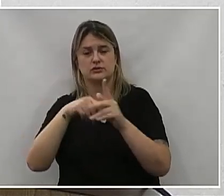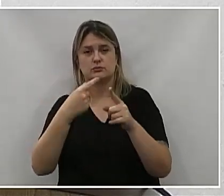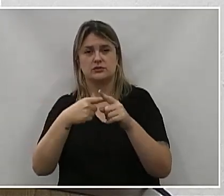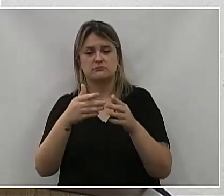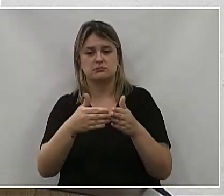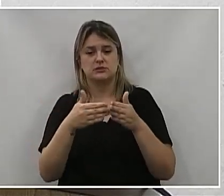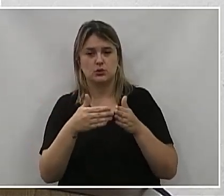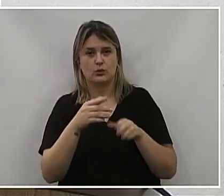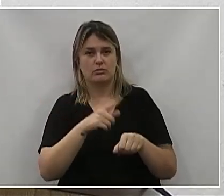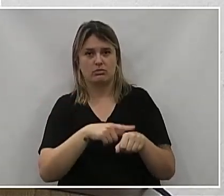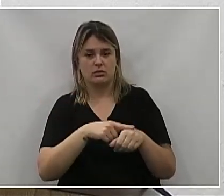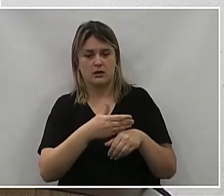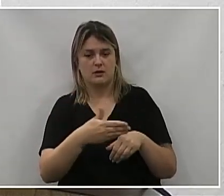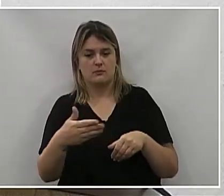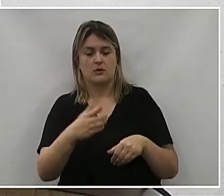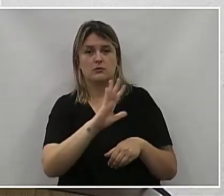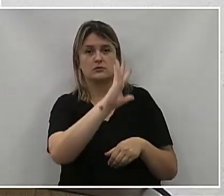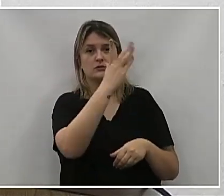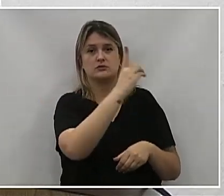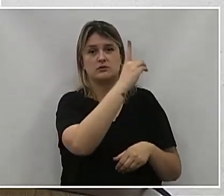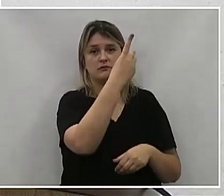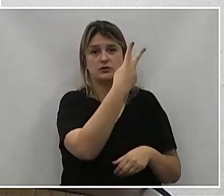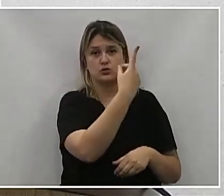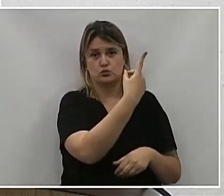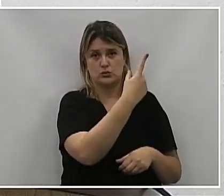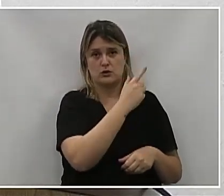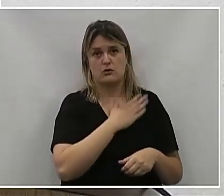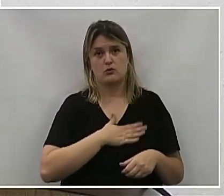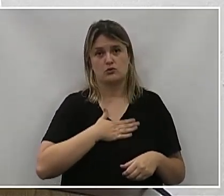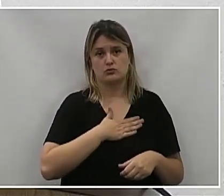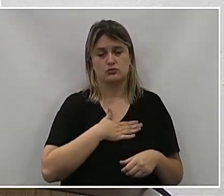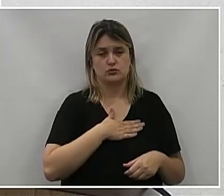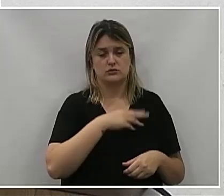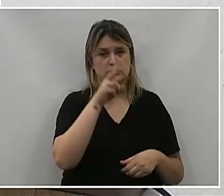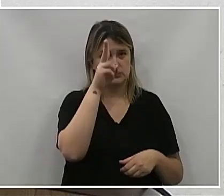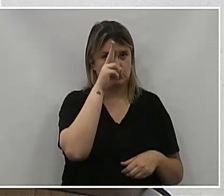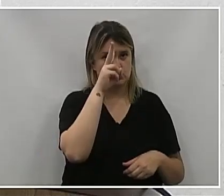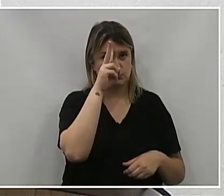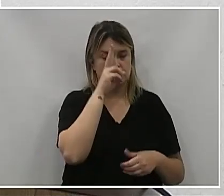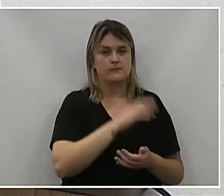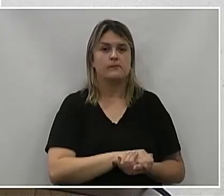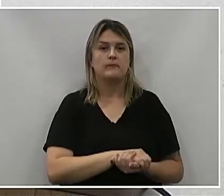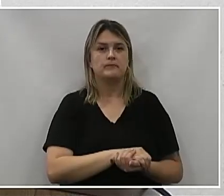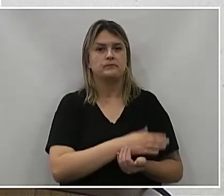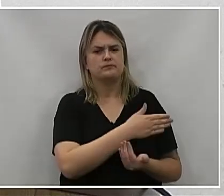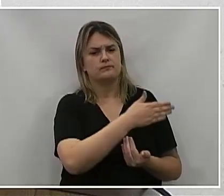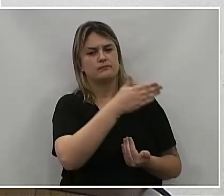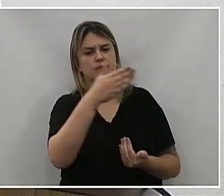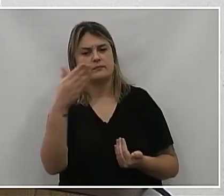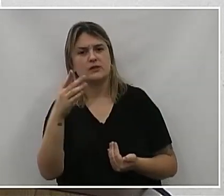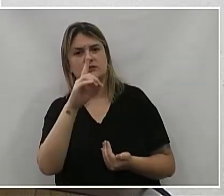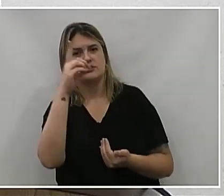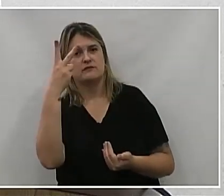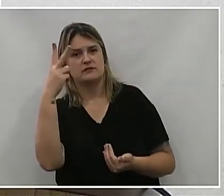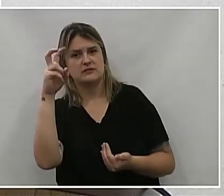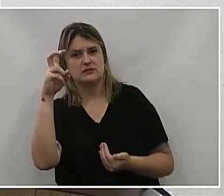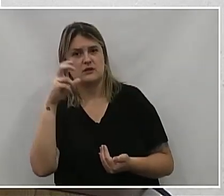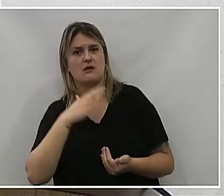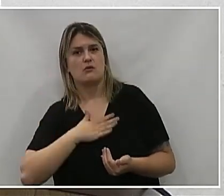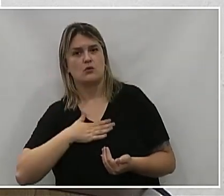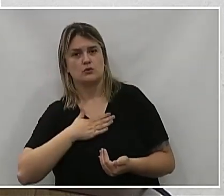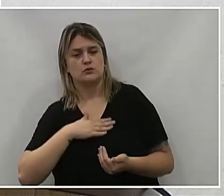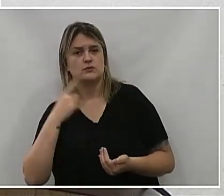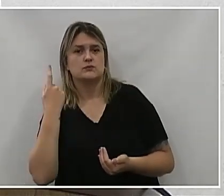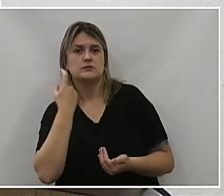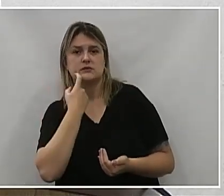vistas. Isso aconteceu no dia 21 de agosto, na segunda-feira. No dia 25 de agosto,